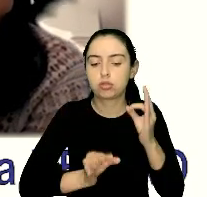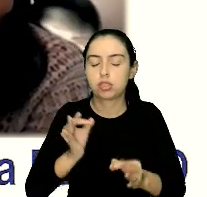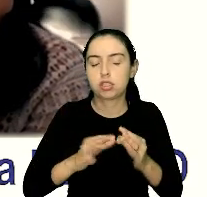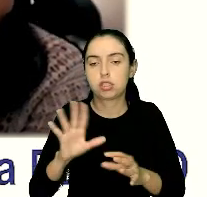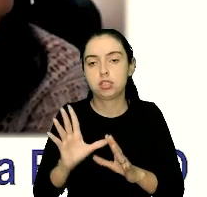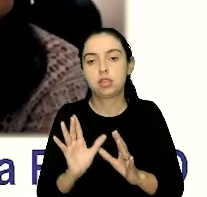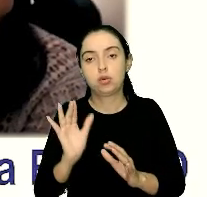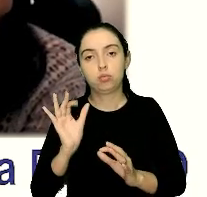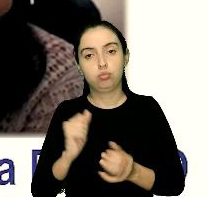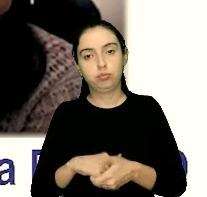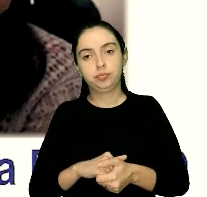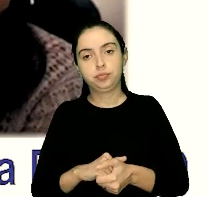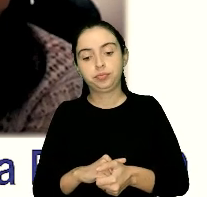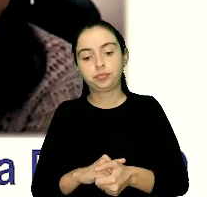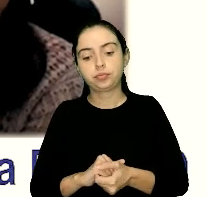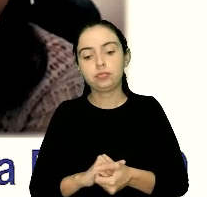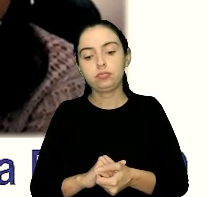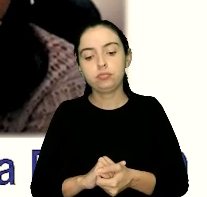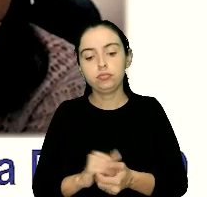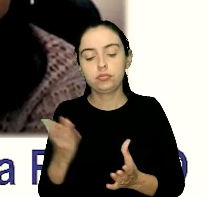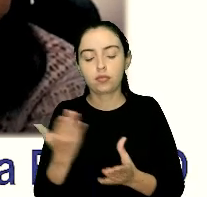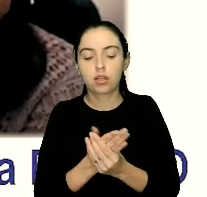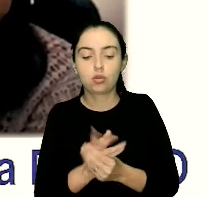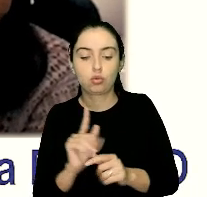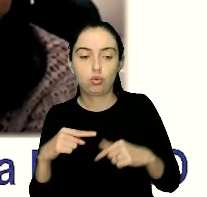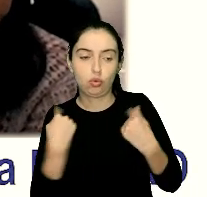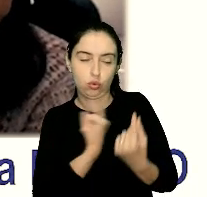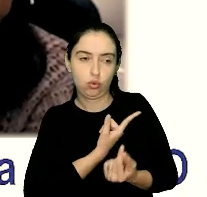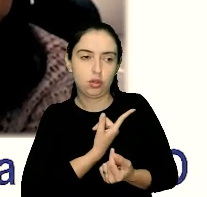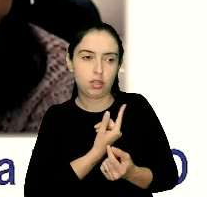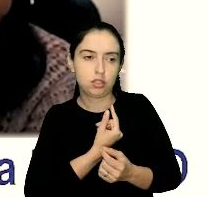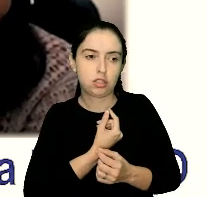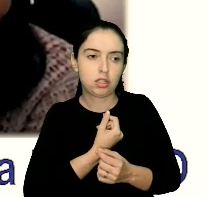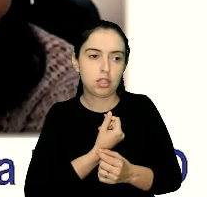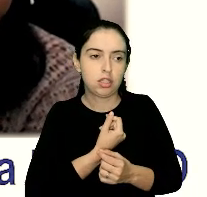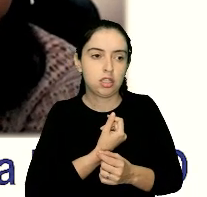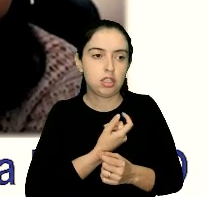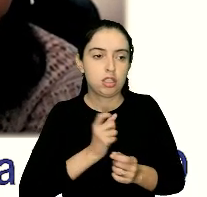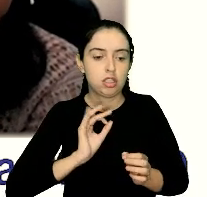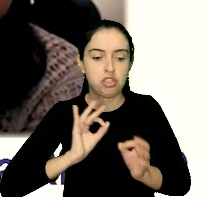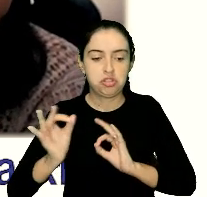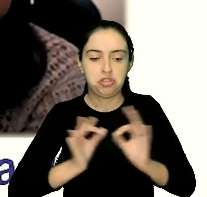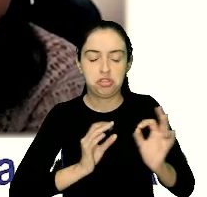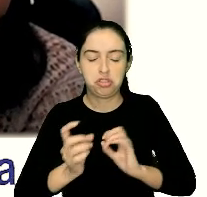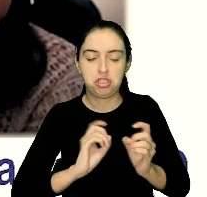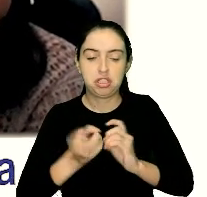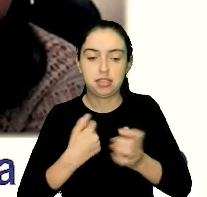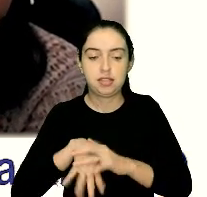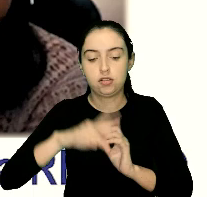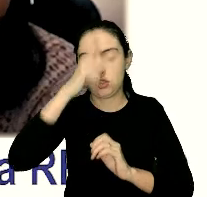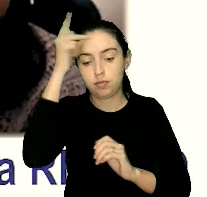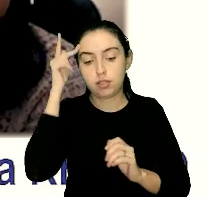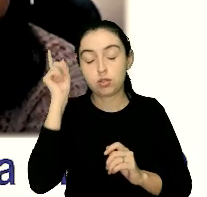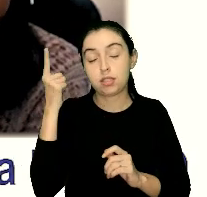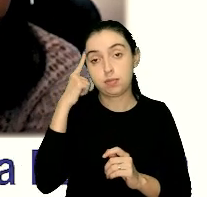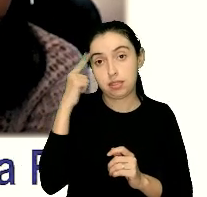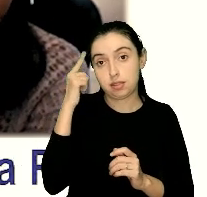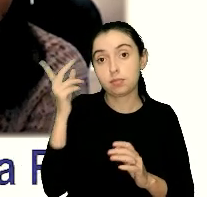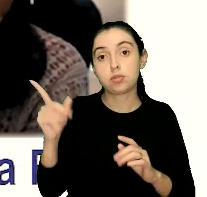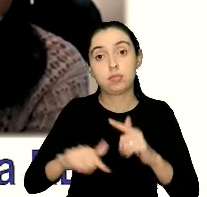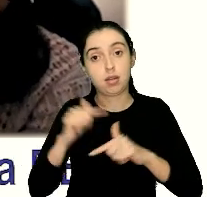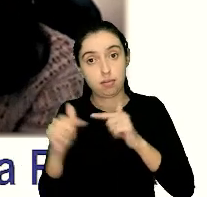Então, a nossa área ali de gestão de pessoas, quando nós pensamos nesse trabalho, a gente pensou, obviamente, num